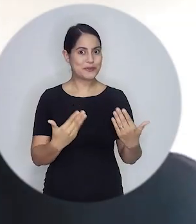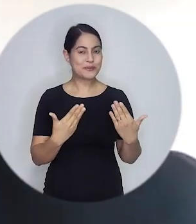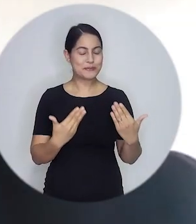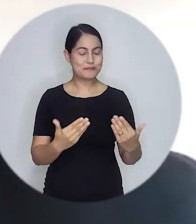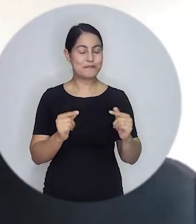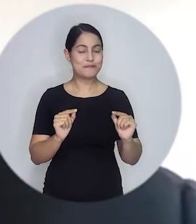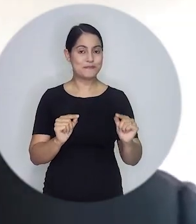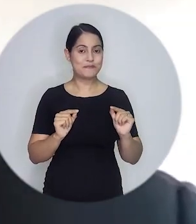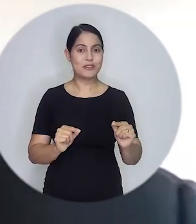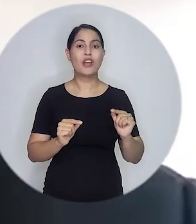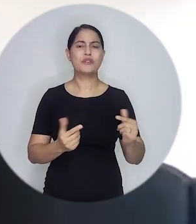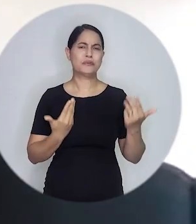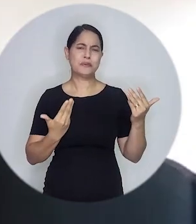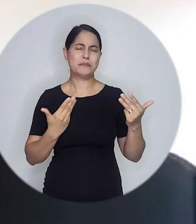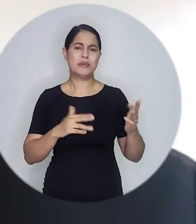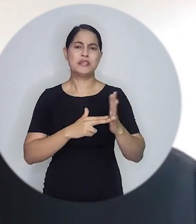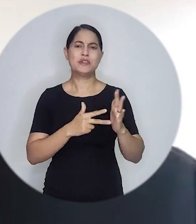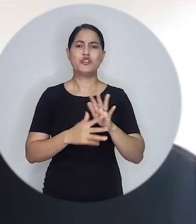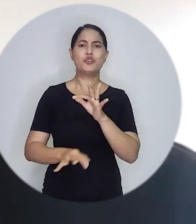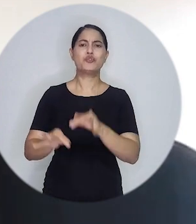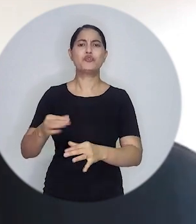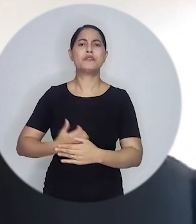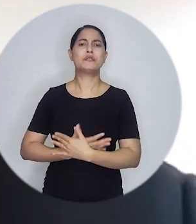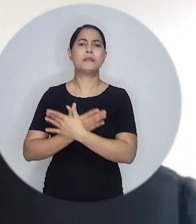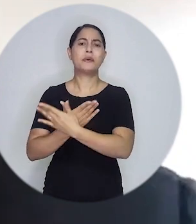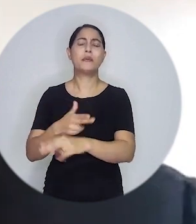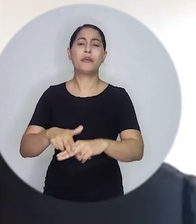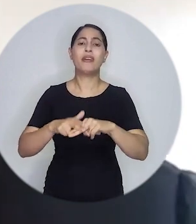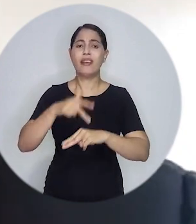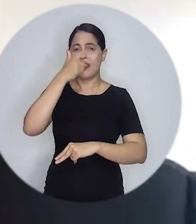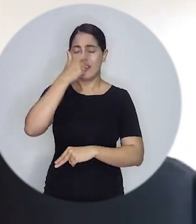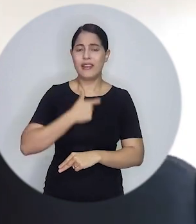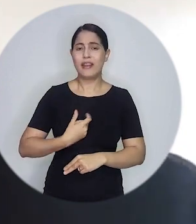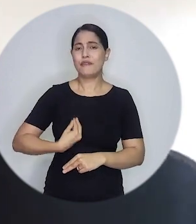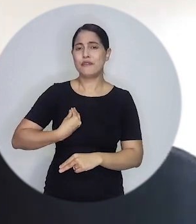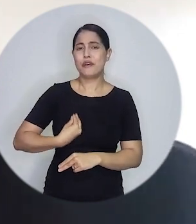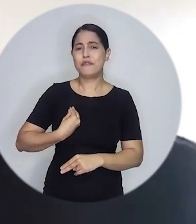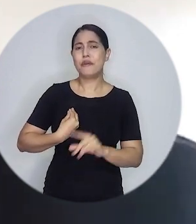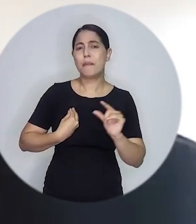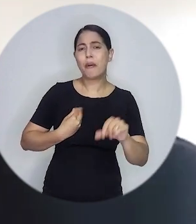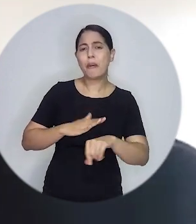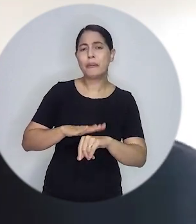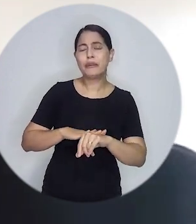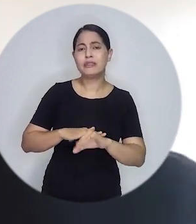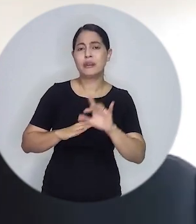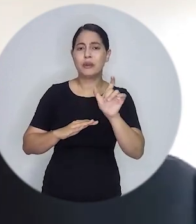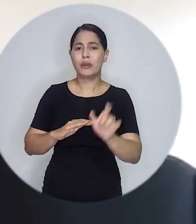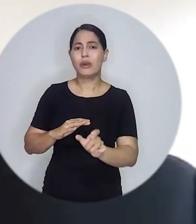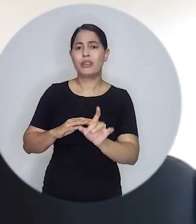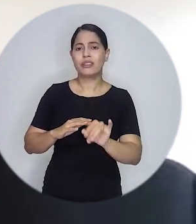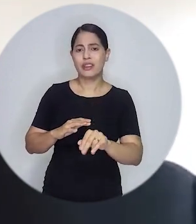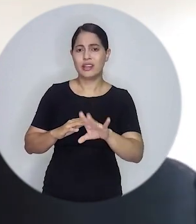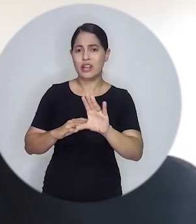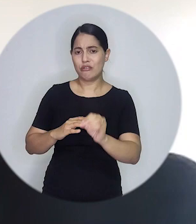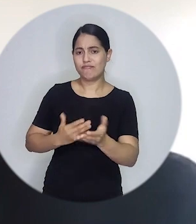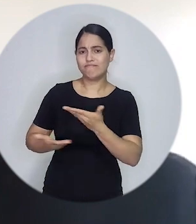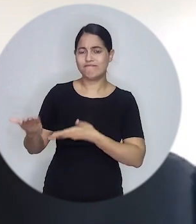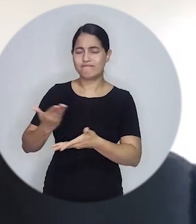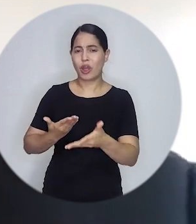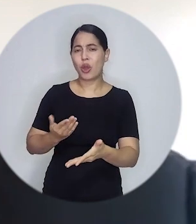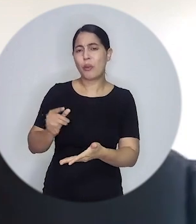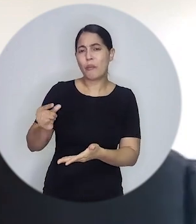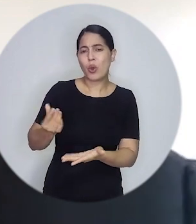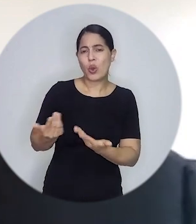até suspeito, e a suspeita é a justiça das paixões, porque vivi muito pouco com o Danilo, mas nutri por ele